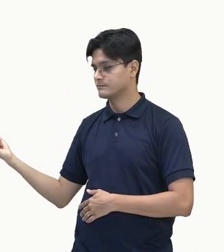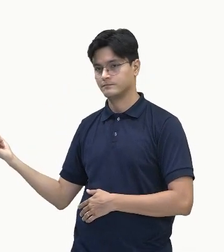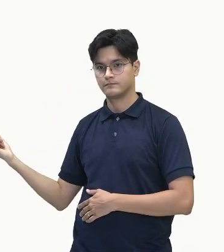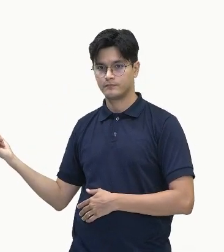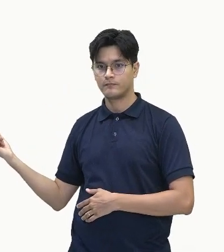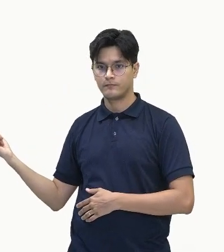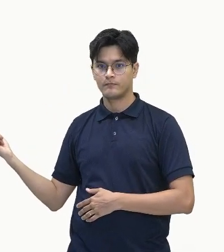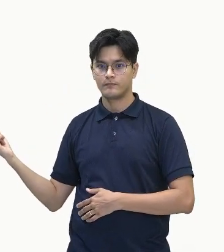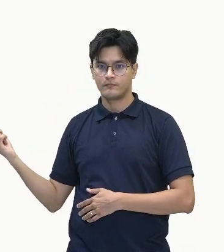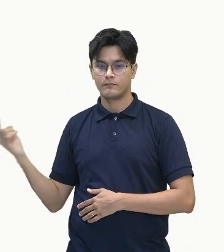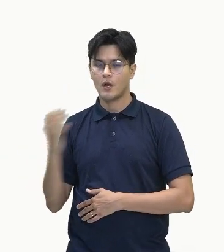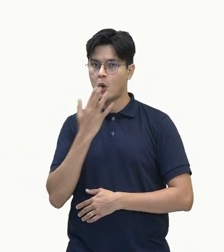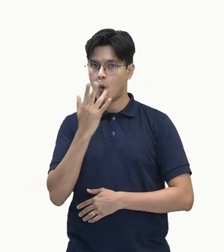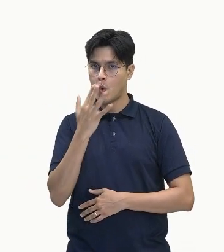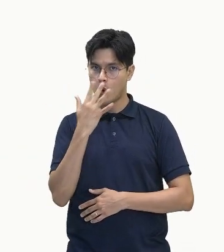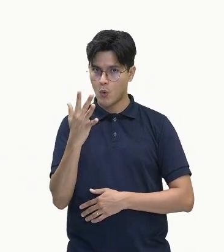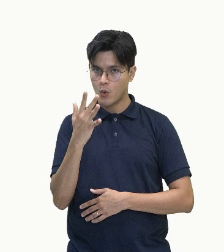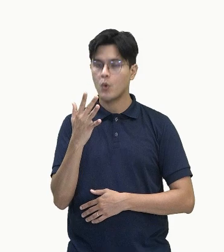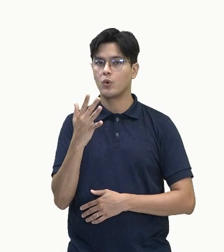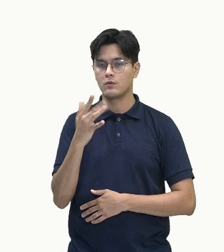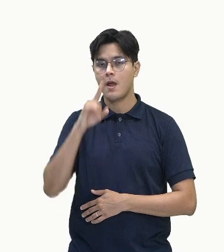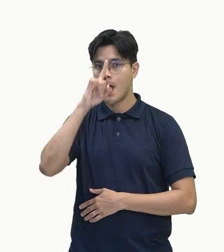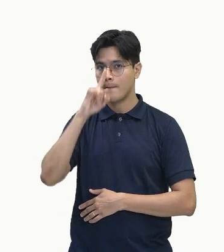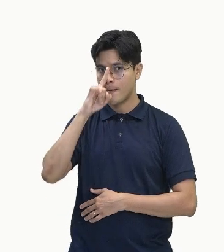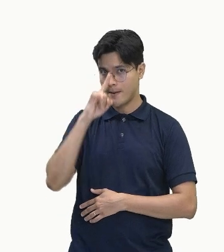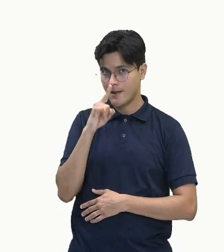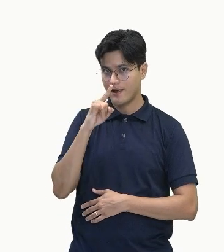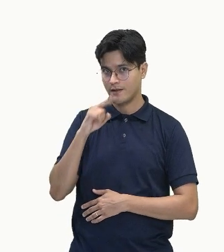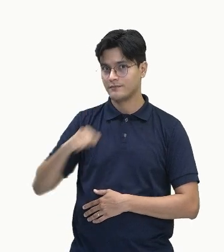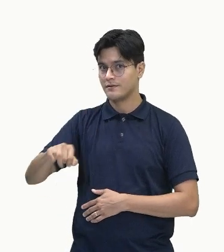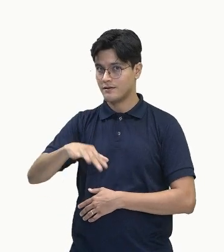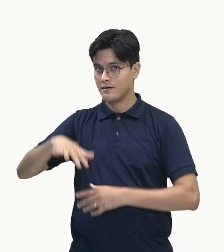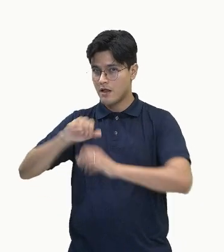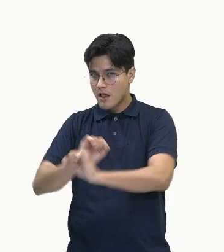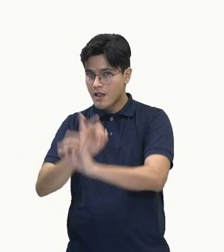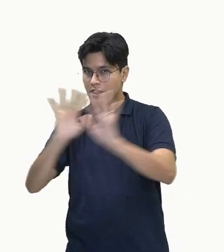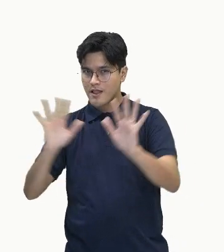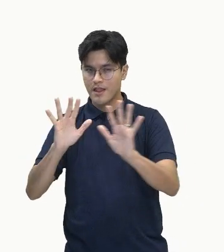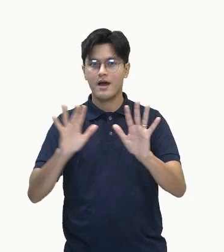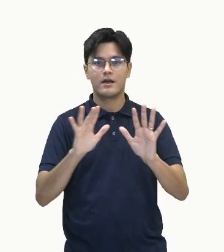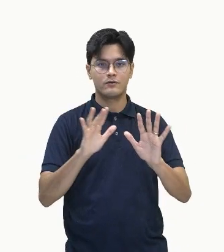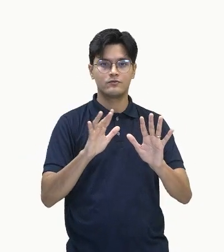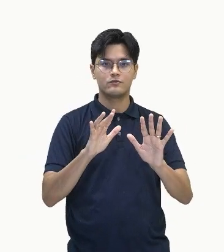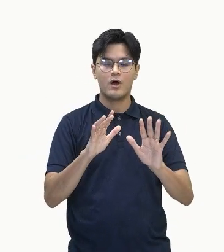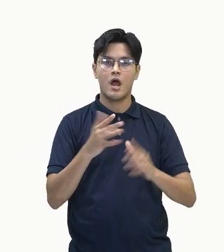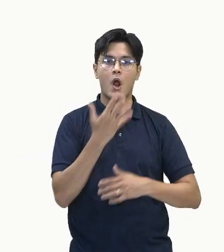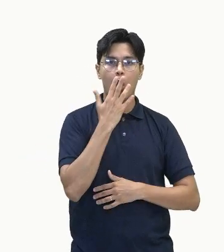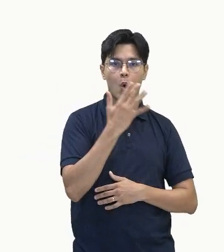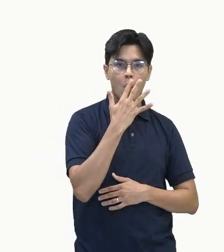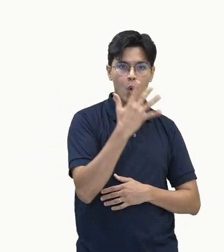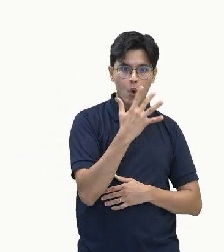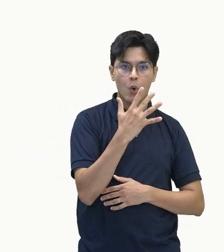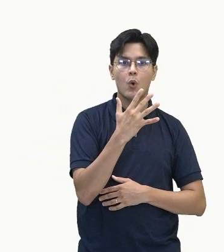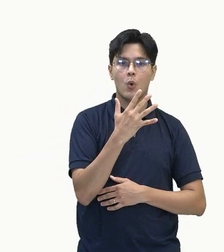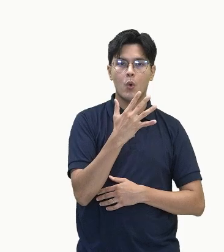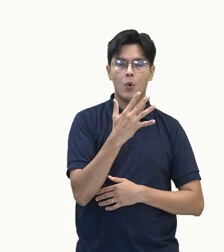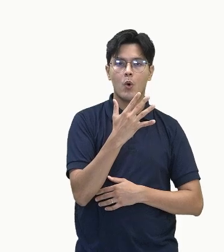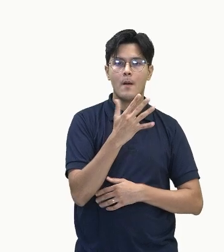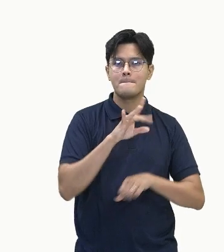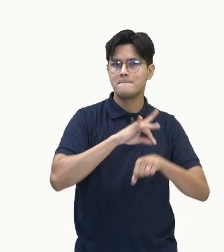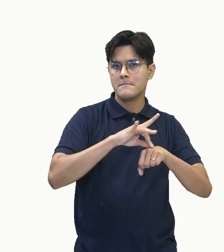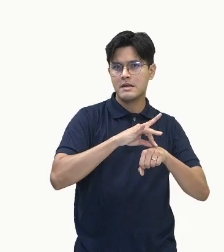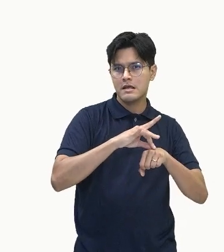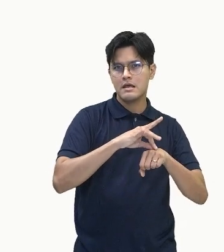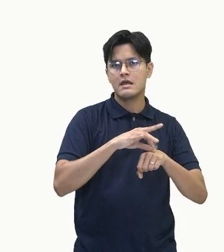aí, destacando aqui para esse lado, né, esse padrão de interferência que foi detectado, algumas regiões aqui, ó,